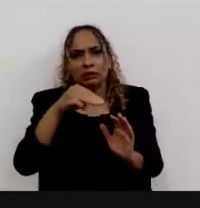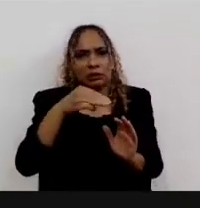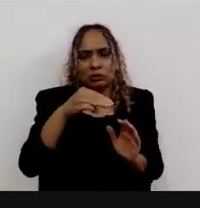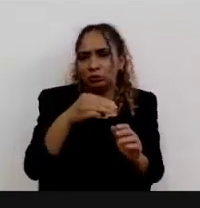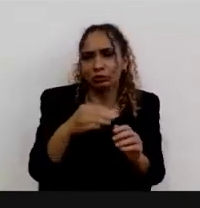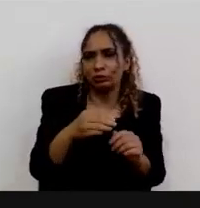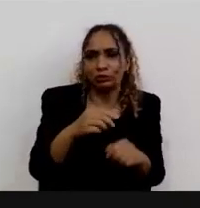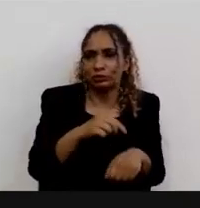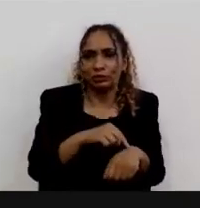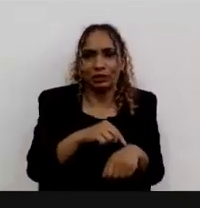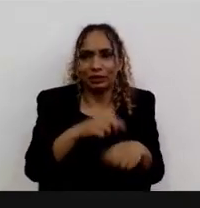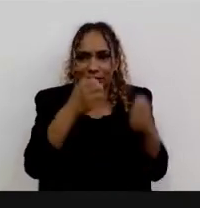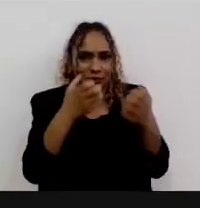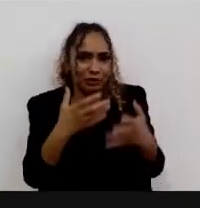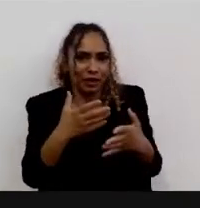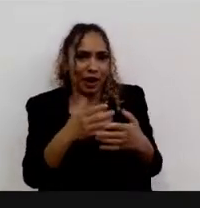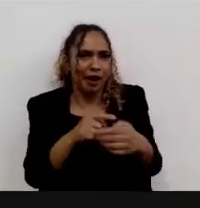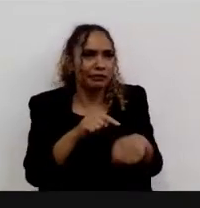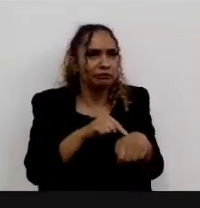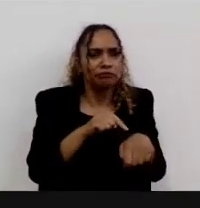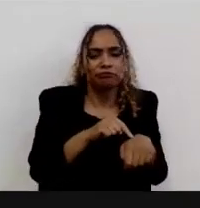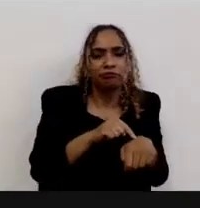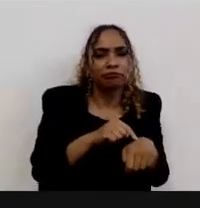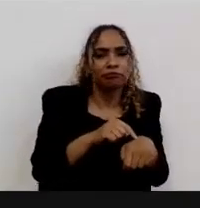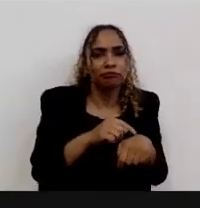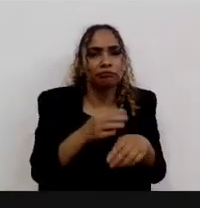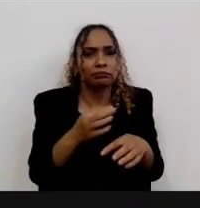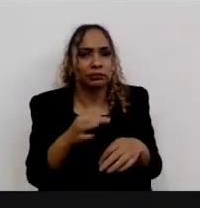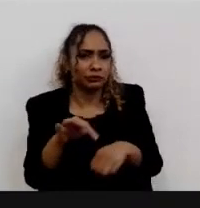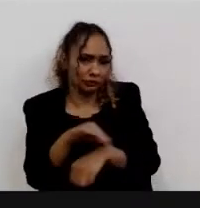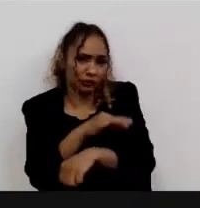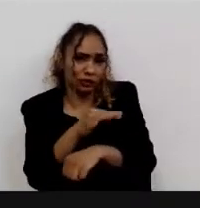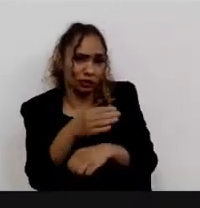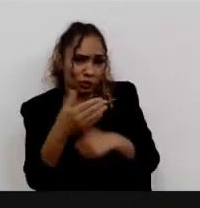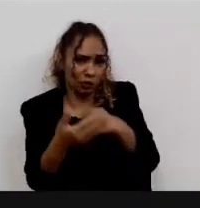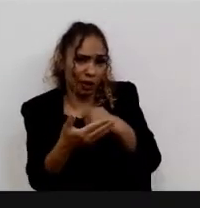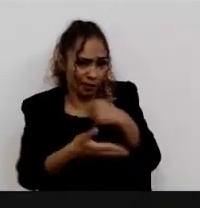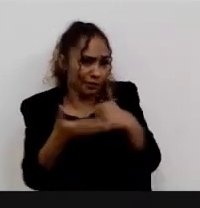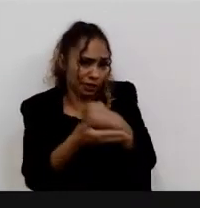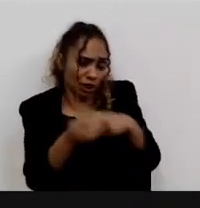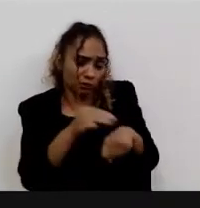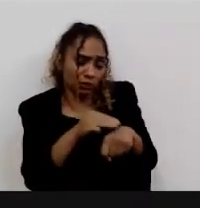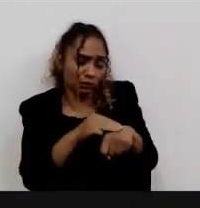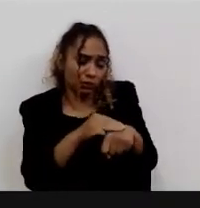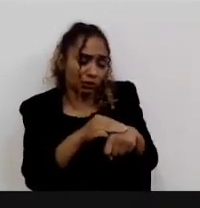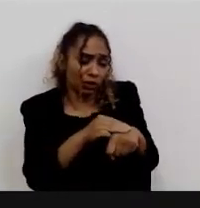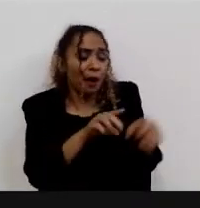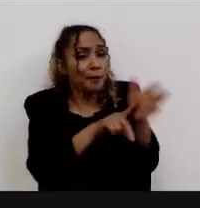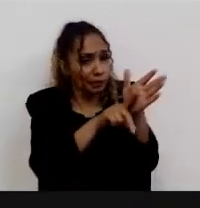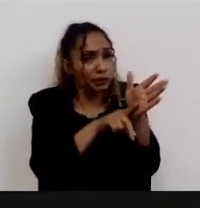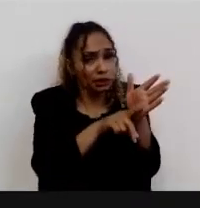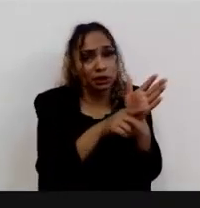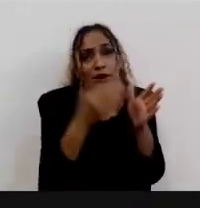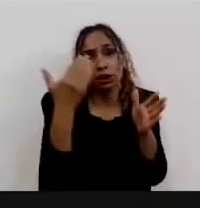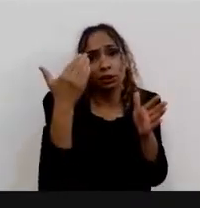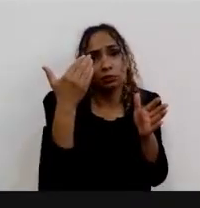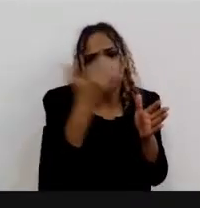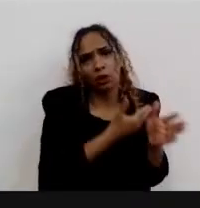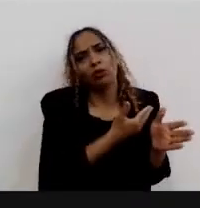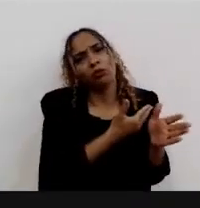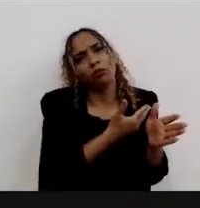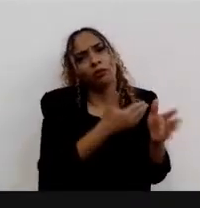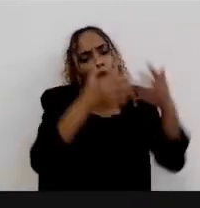o que é preciso. Mas ele é um conceito físico, ele é baseado em matemática. E existem pesquisas que mostram que o